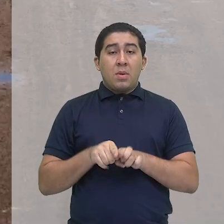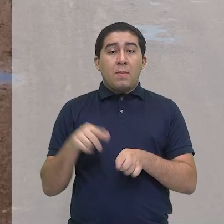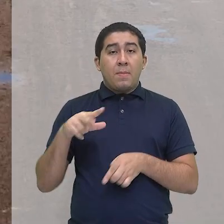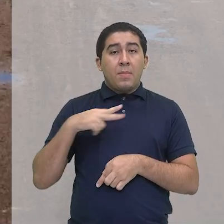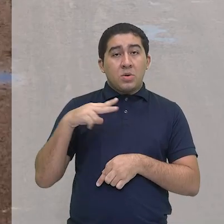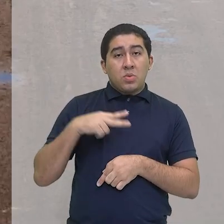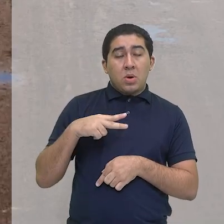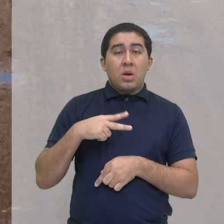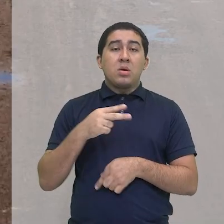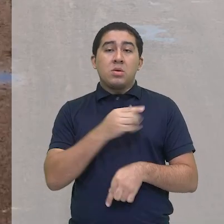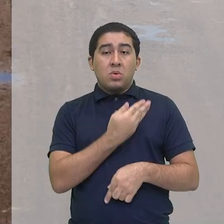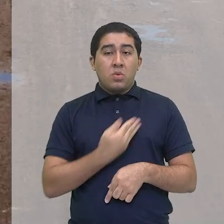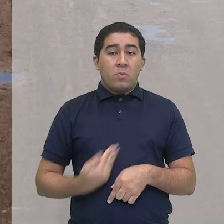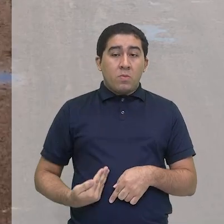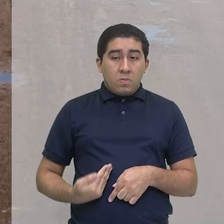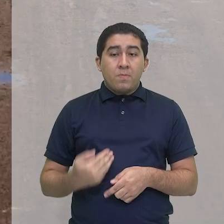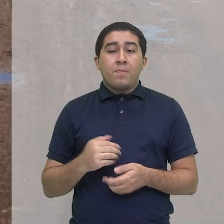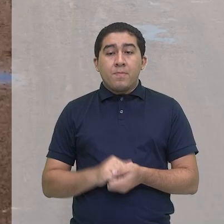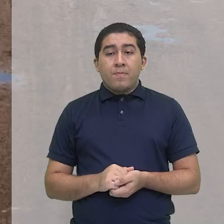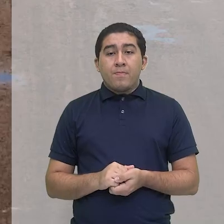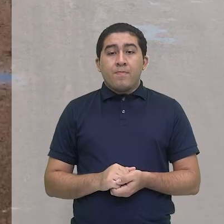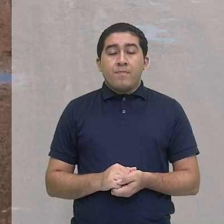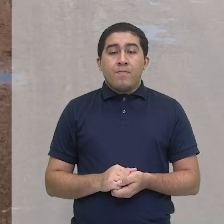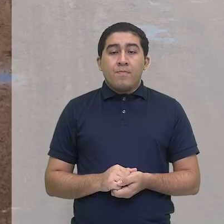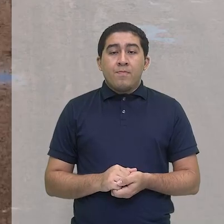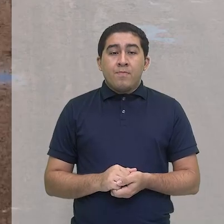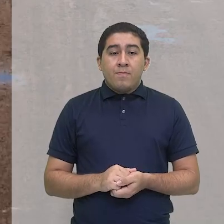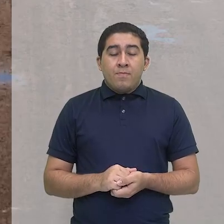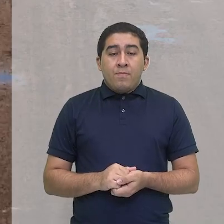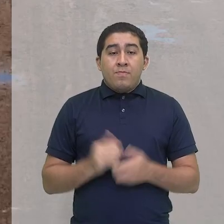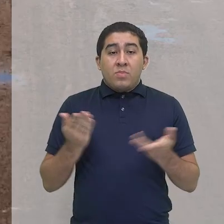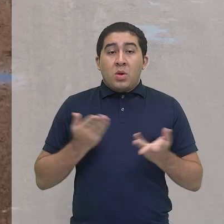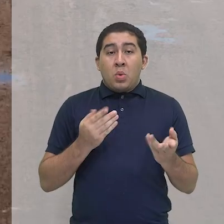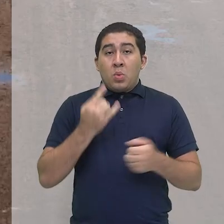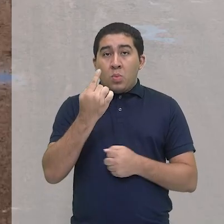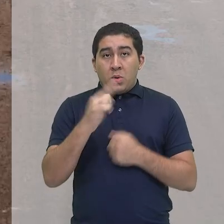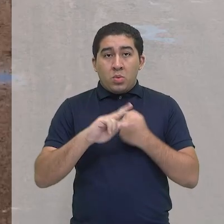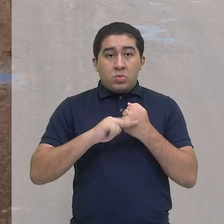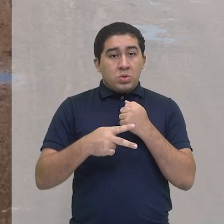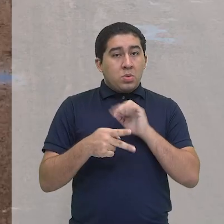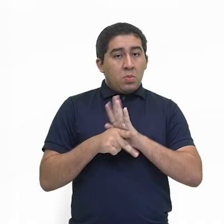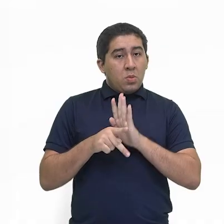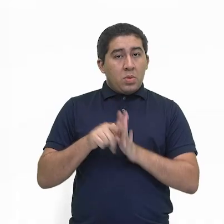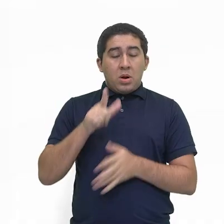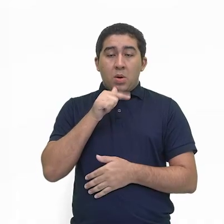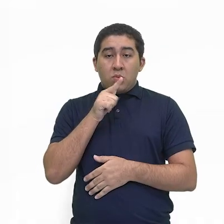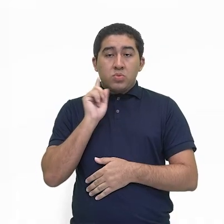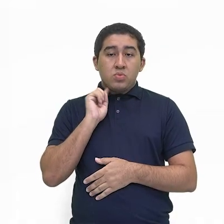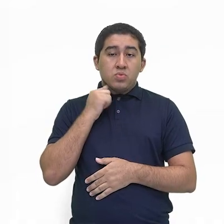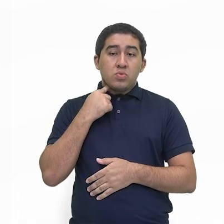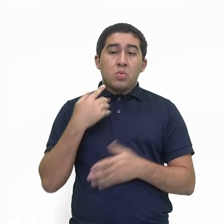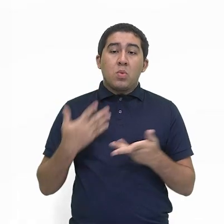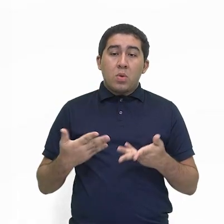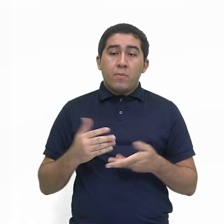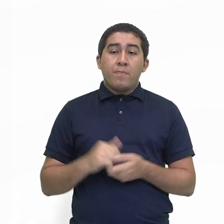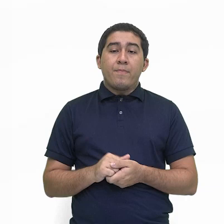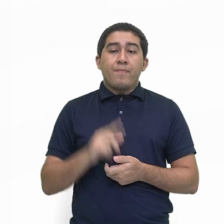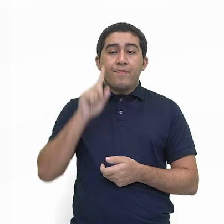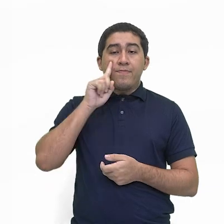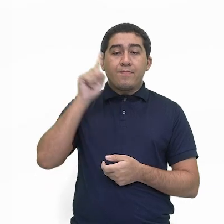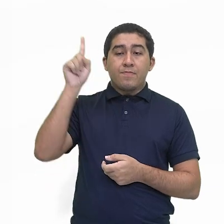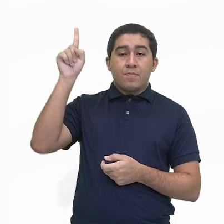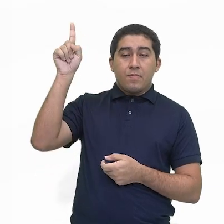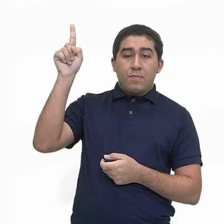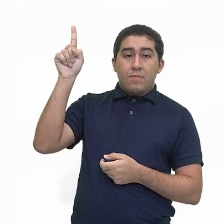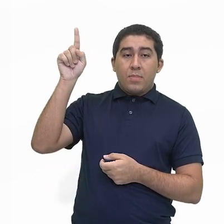agentes privados, tá bom? Agora eu vou falar aí de uma das consequências da poluição da água, que é a